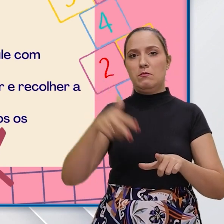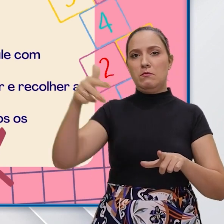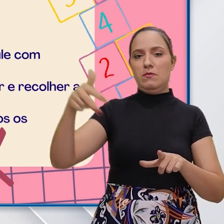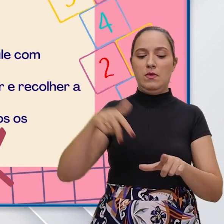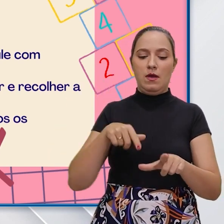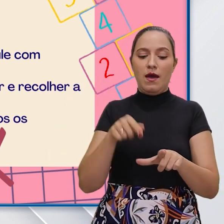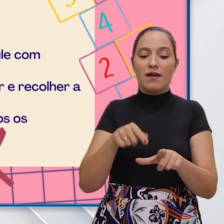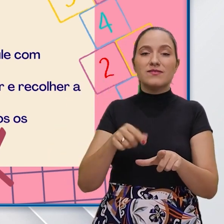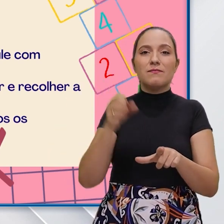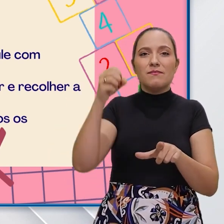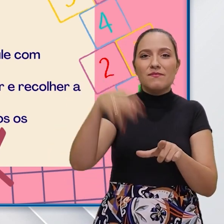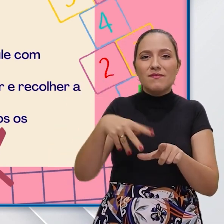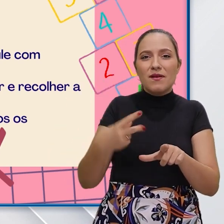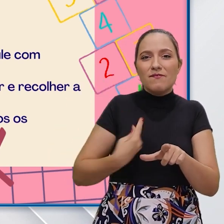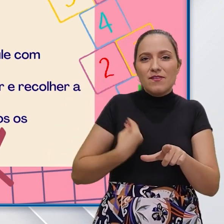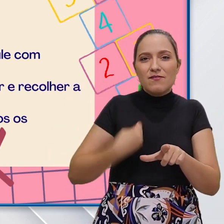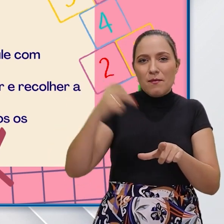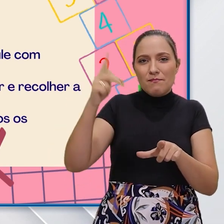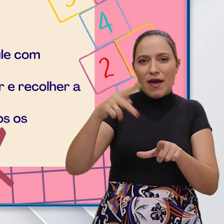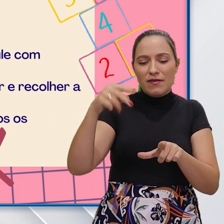onde a pedra está.